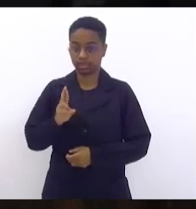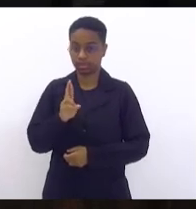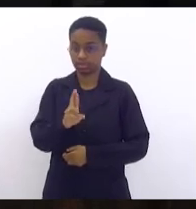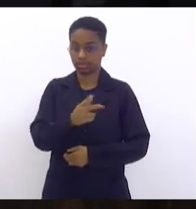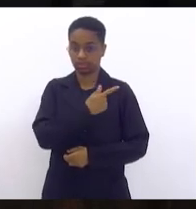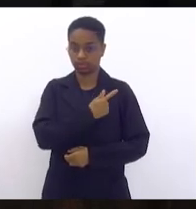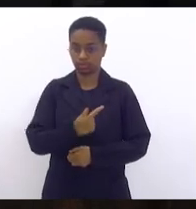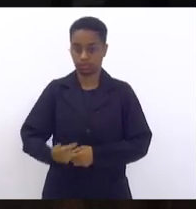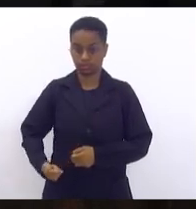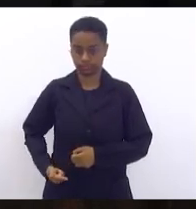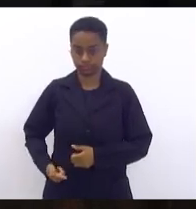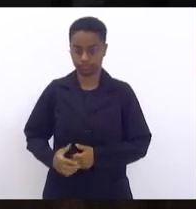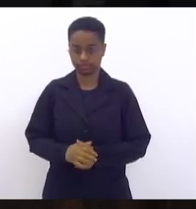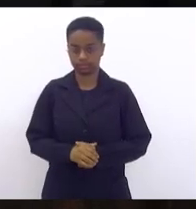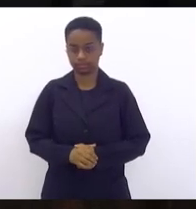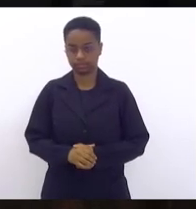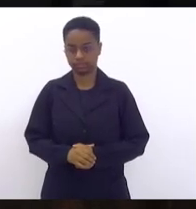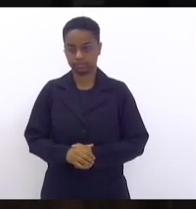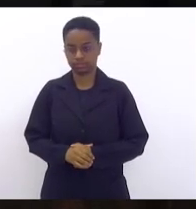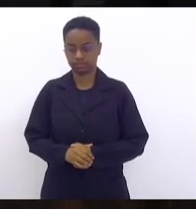Governo do Estado